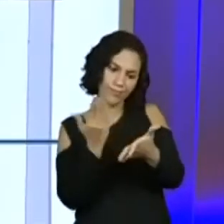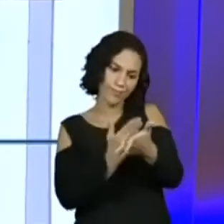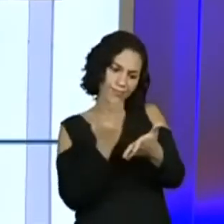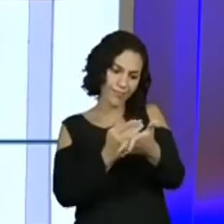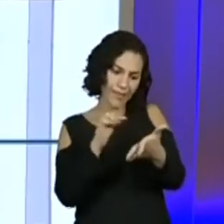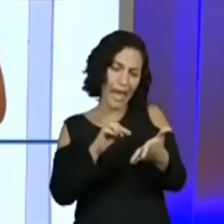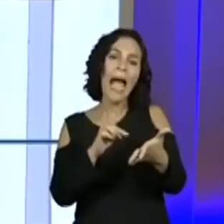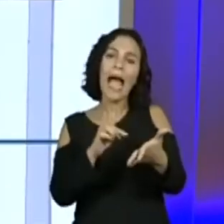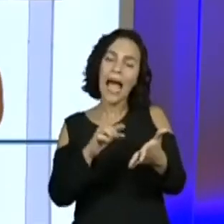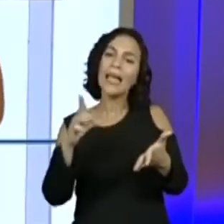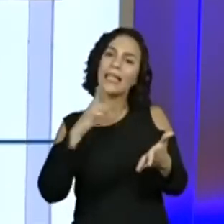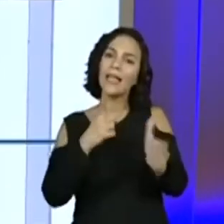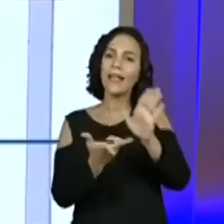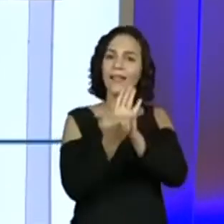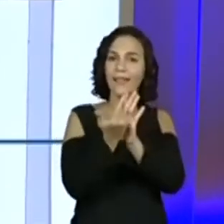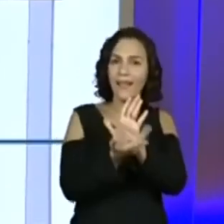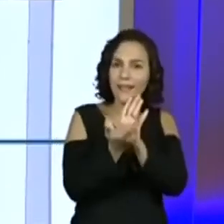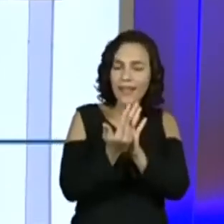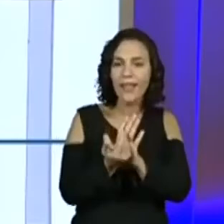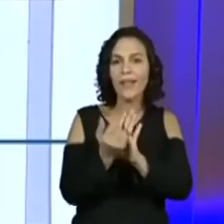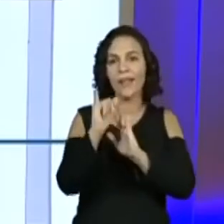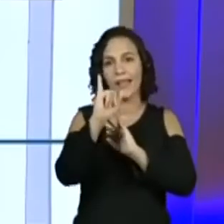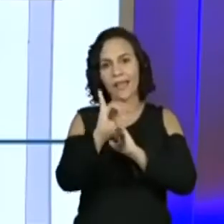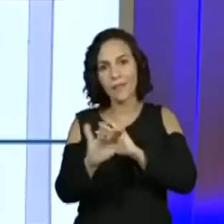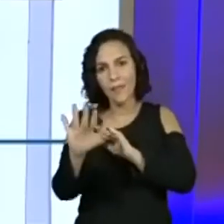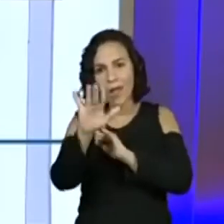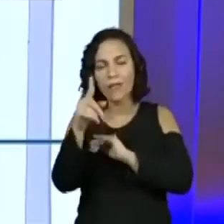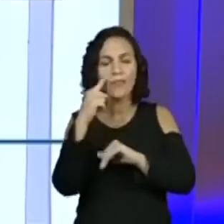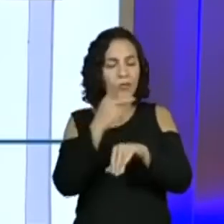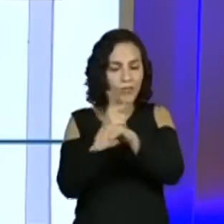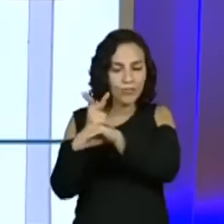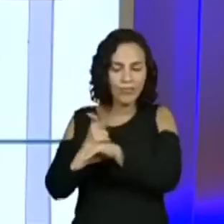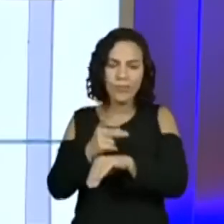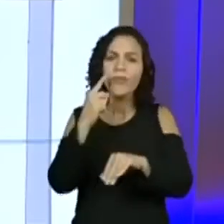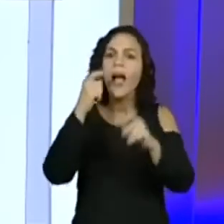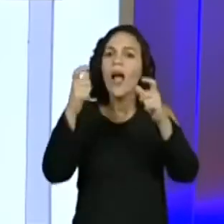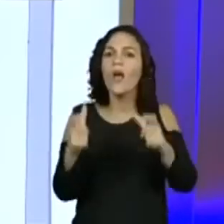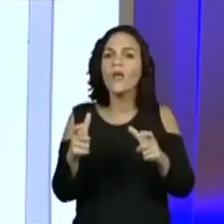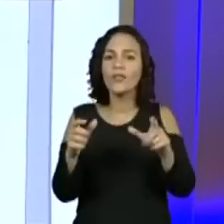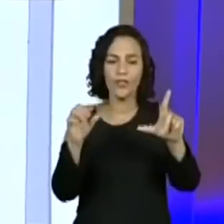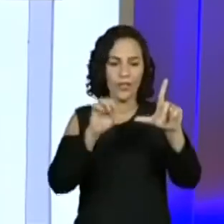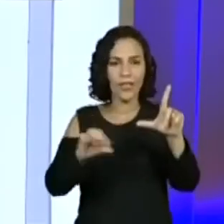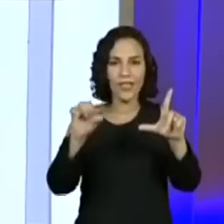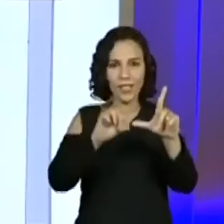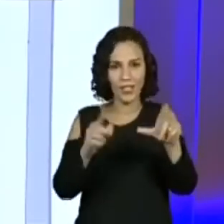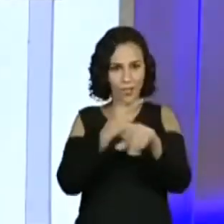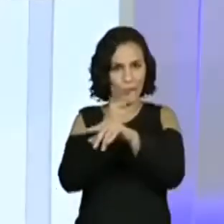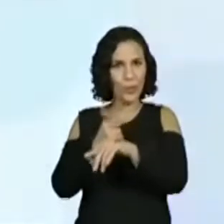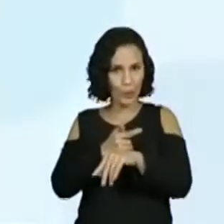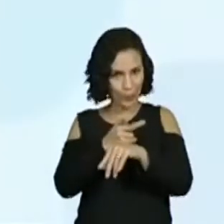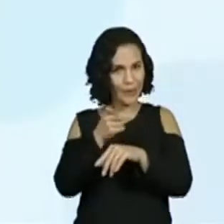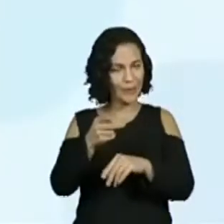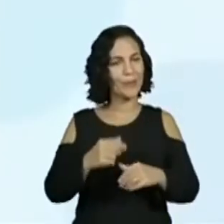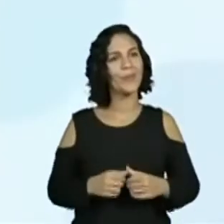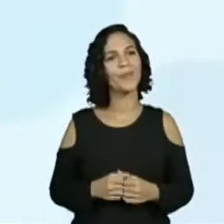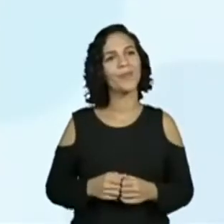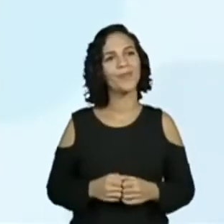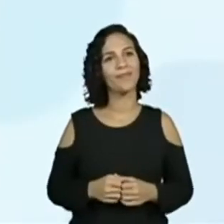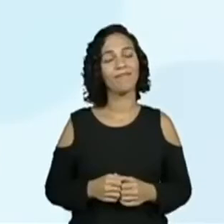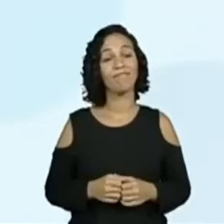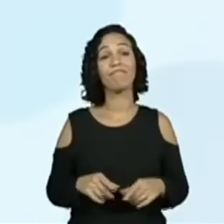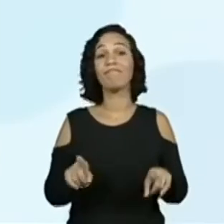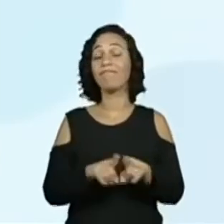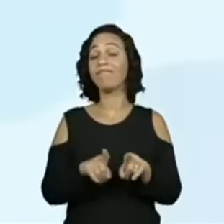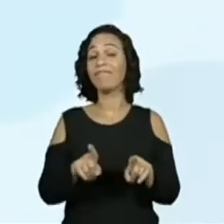várias imagens, vários desenhos para vocês localizarem as legendas. E aí, mais alguma coisa, professora? Então, a gente